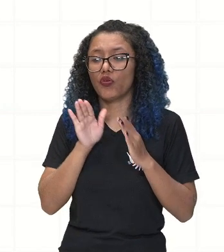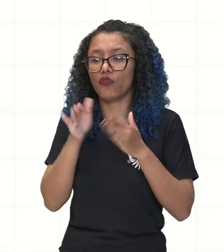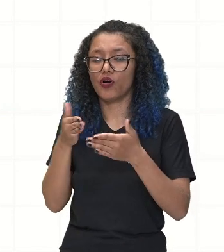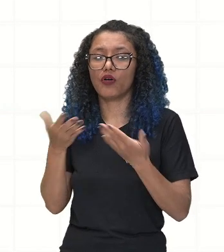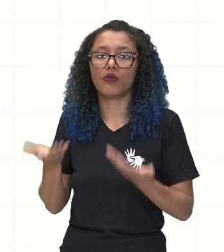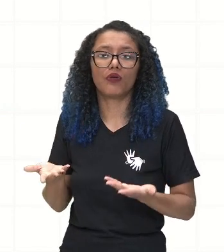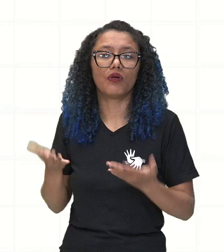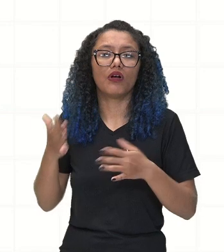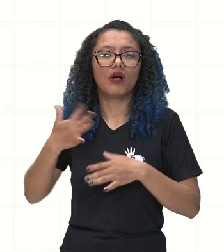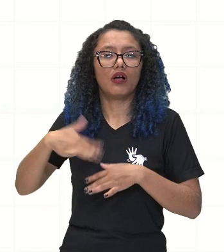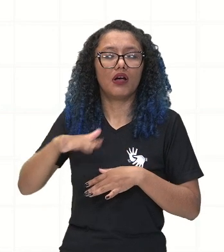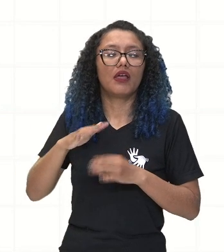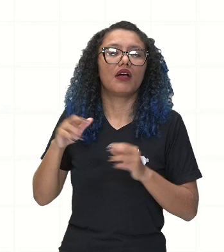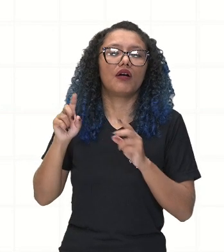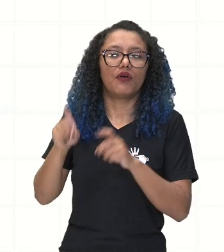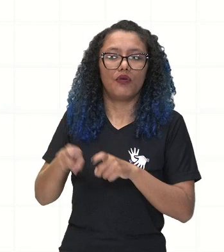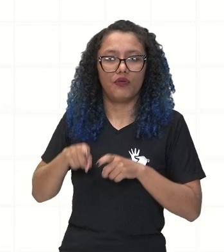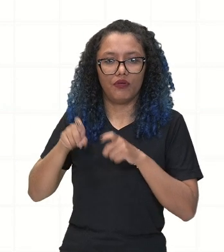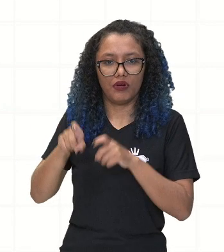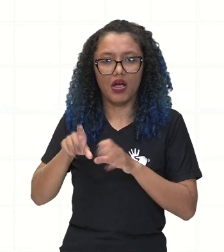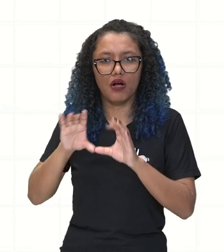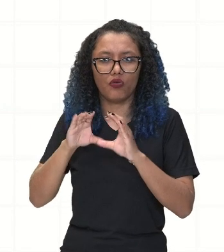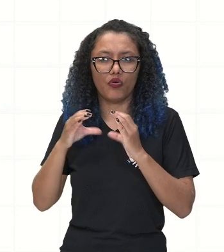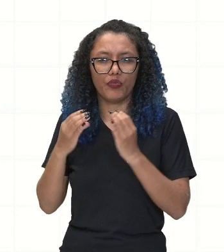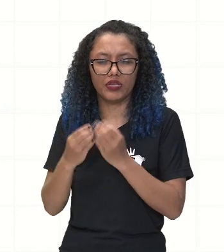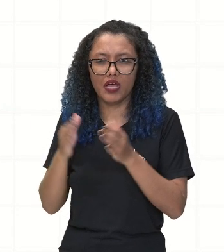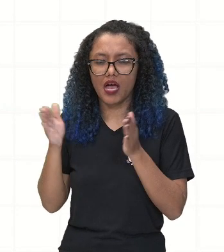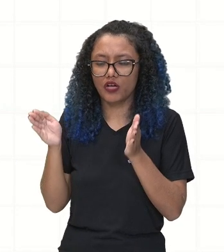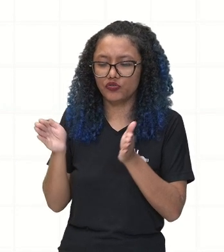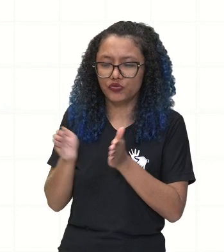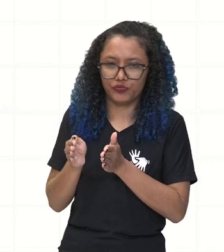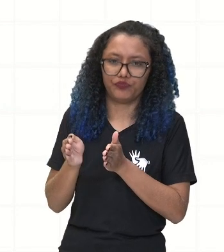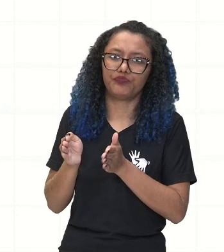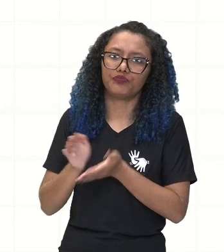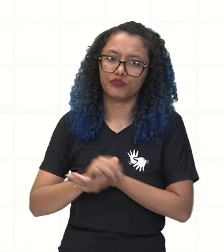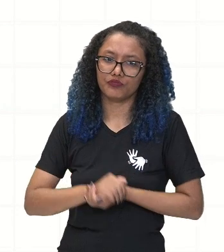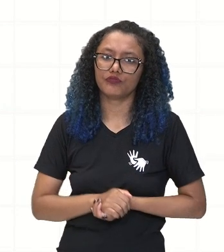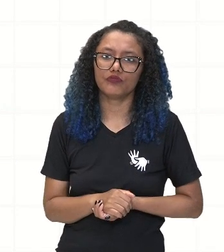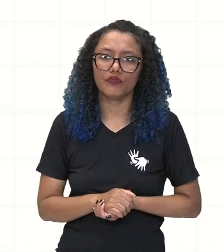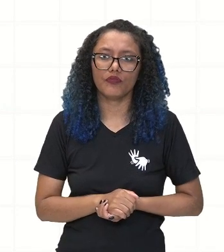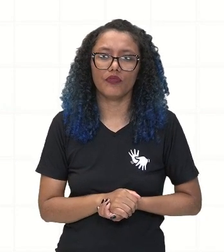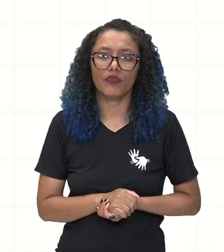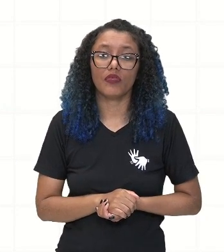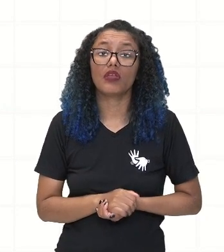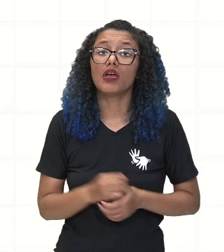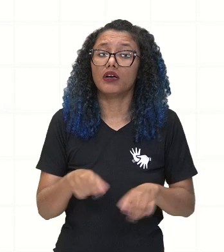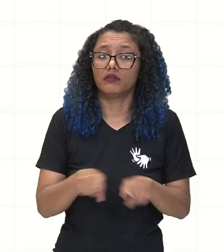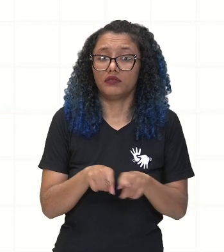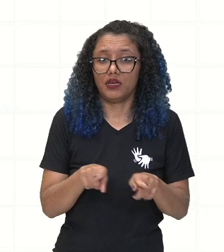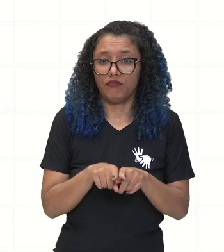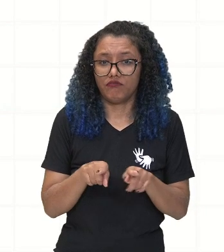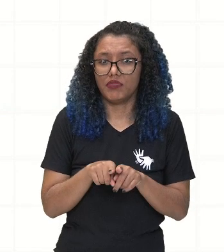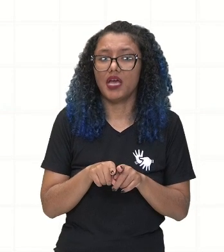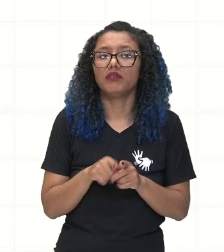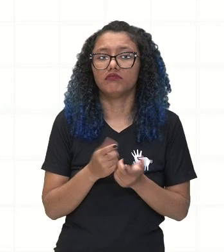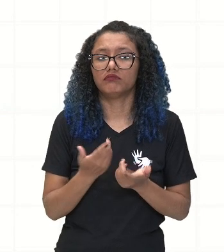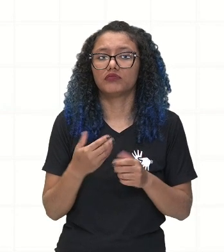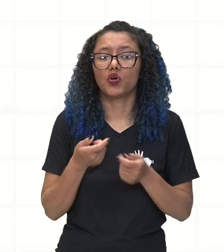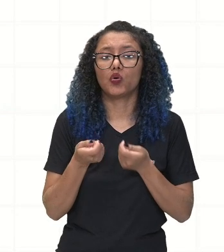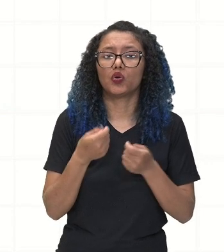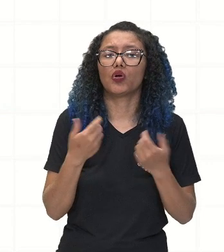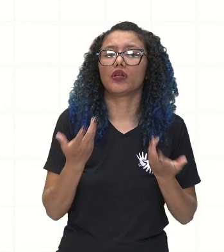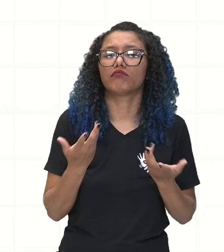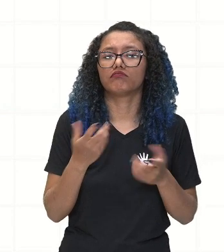áreas rurais ou pequenas comunidades. Eram compostos por membros da elite local.